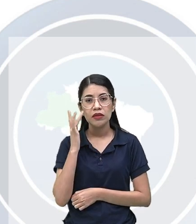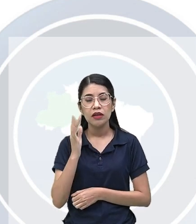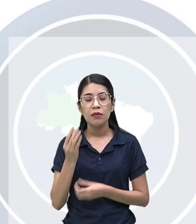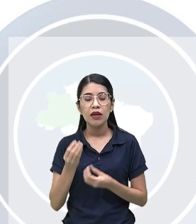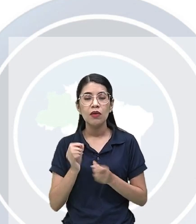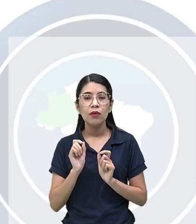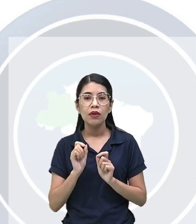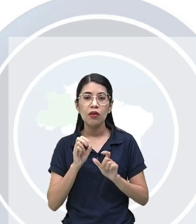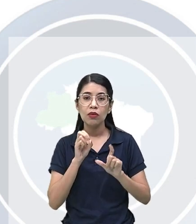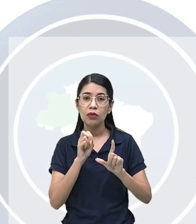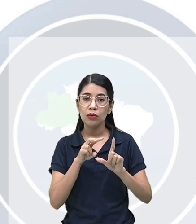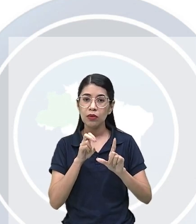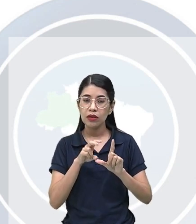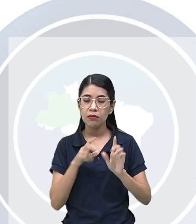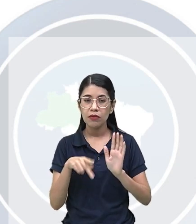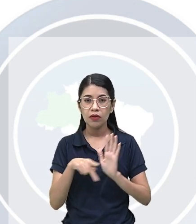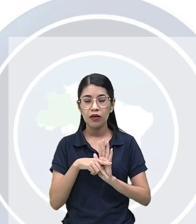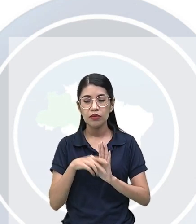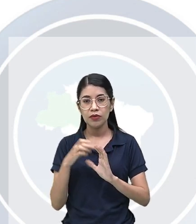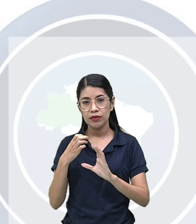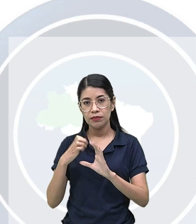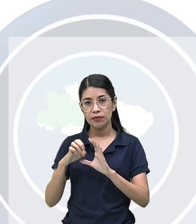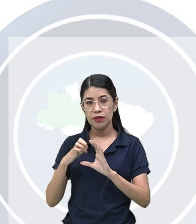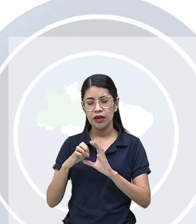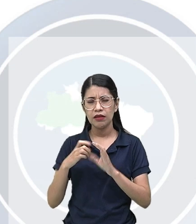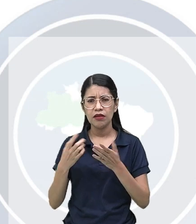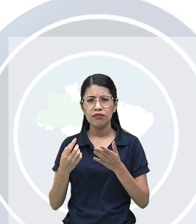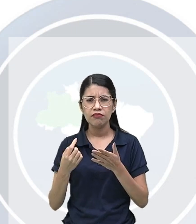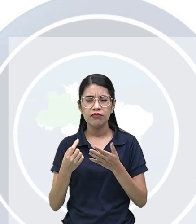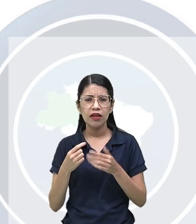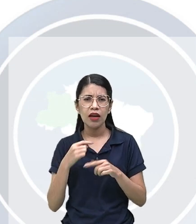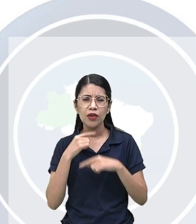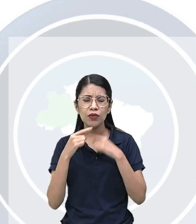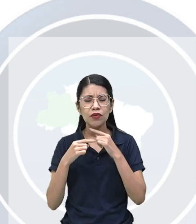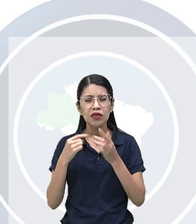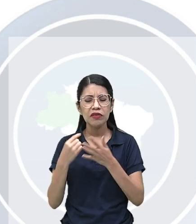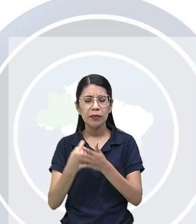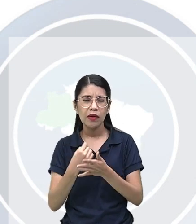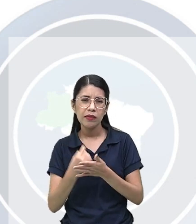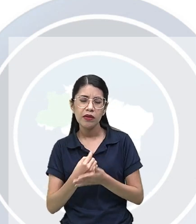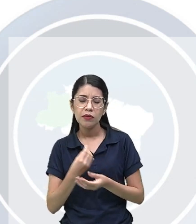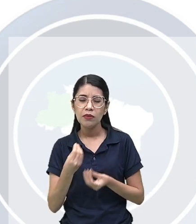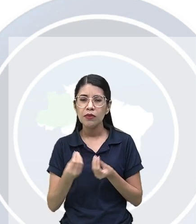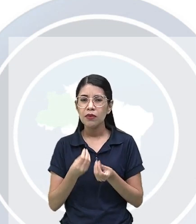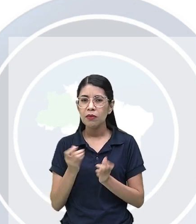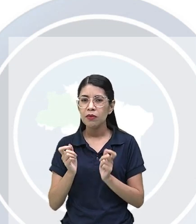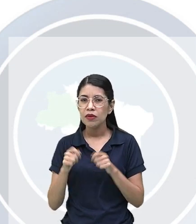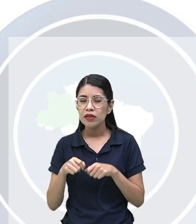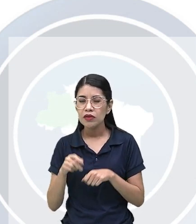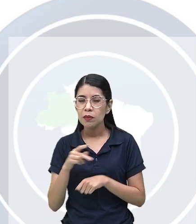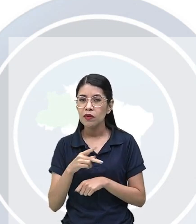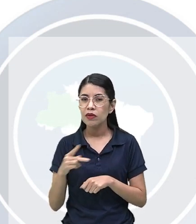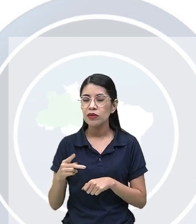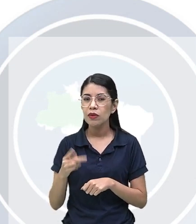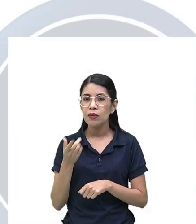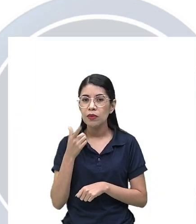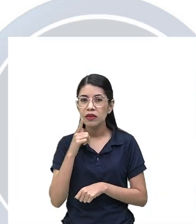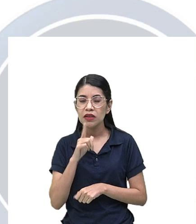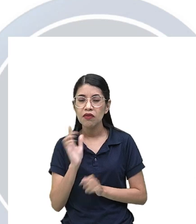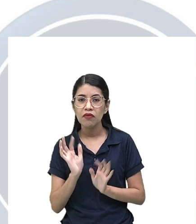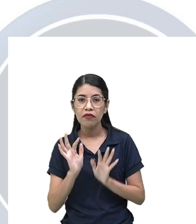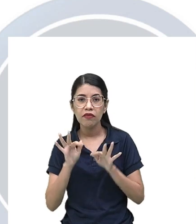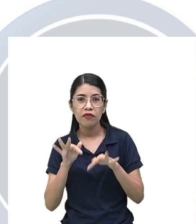de e-mail dele. Aí eu fico me perguntando, a gente se pergunta, né, Keila? Uhum. Poxa, como é que esse professor chegou,